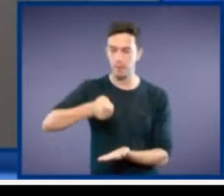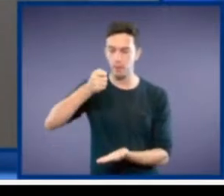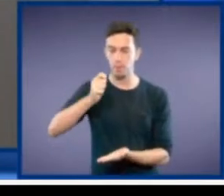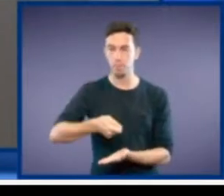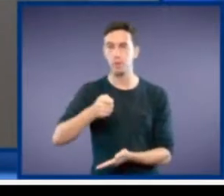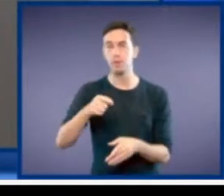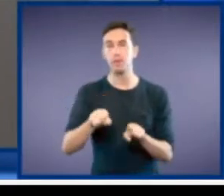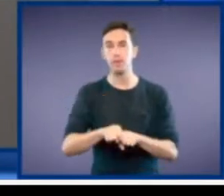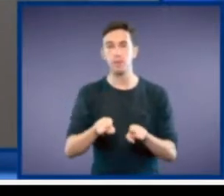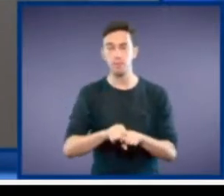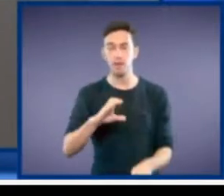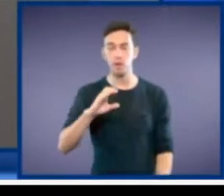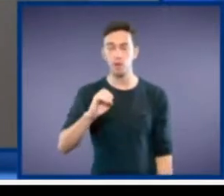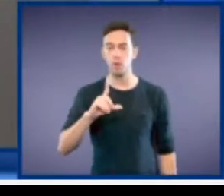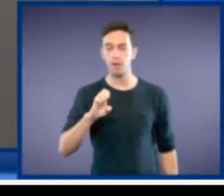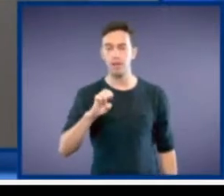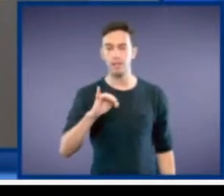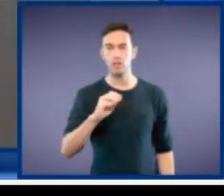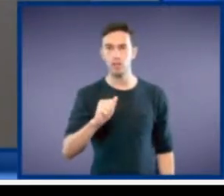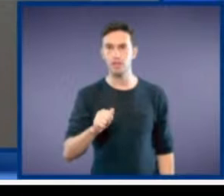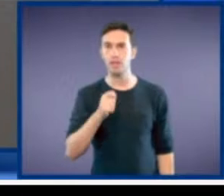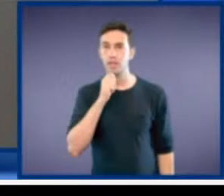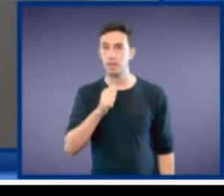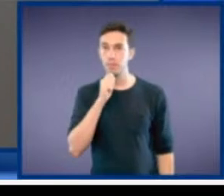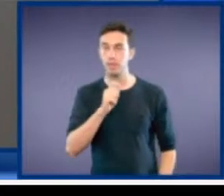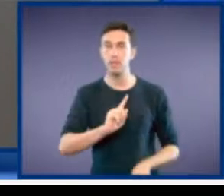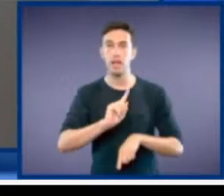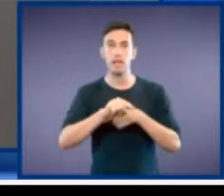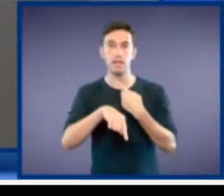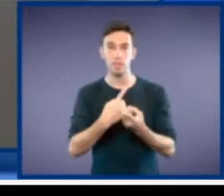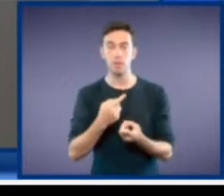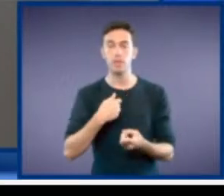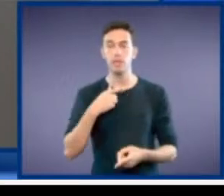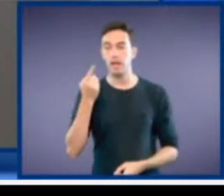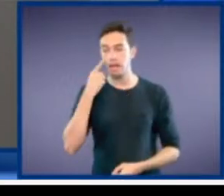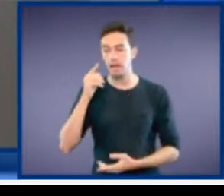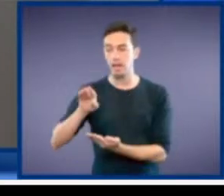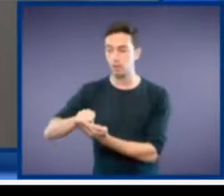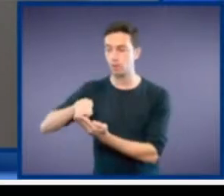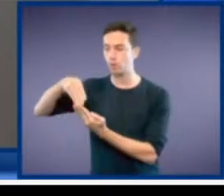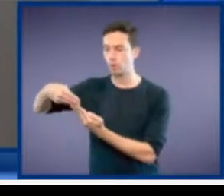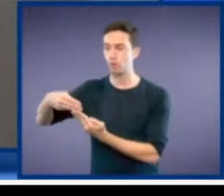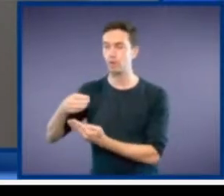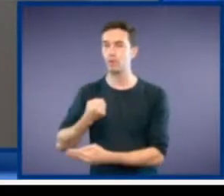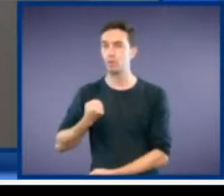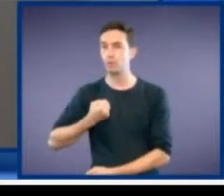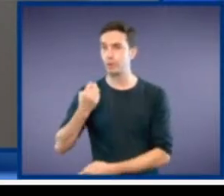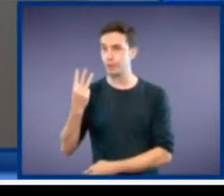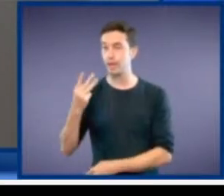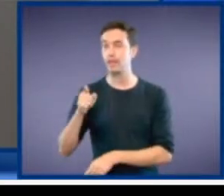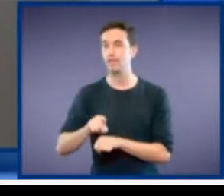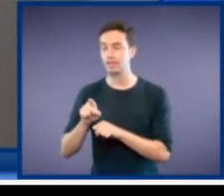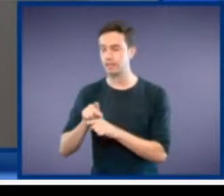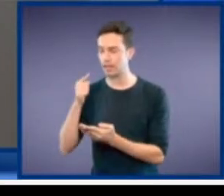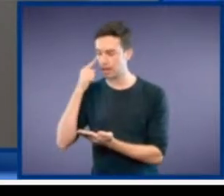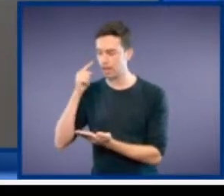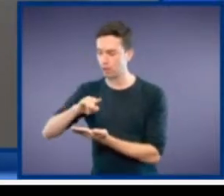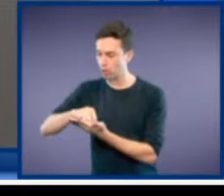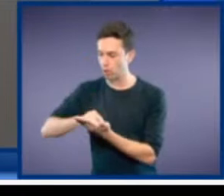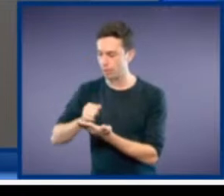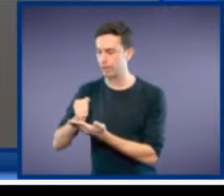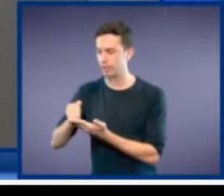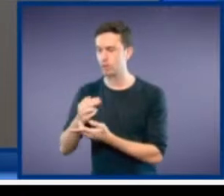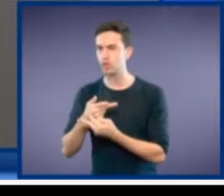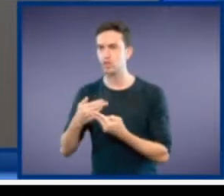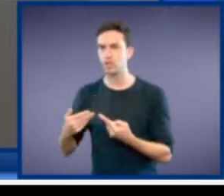Por fim, haverá a sessão de abertura do envelope 3, contendo os documentos de habilitação da proponente classificada em